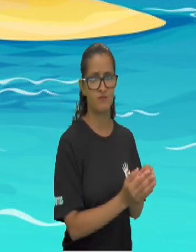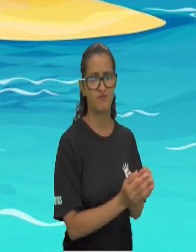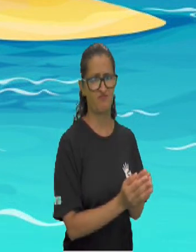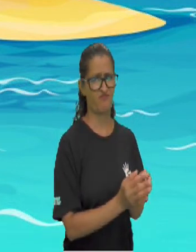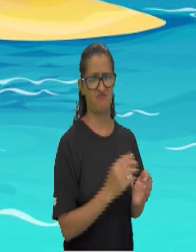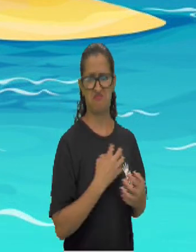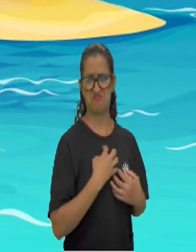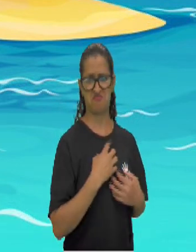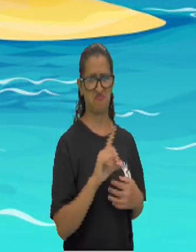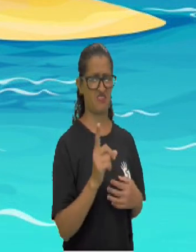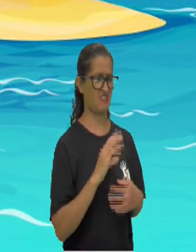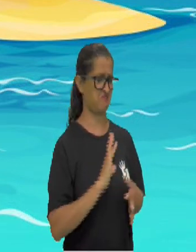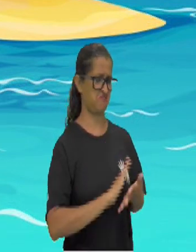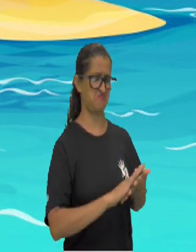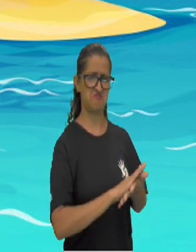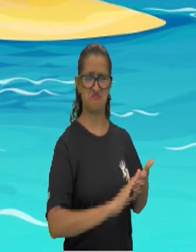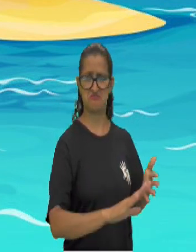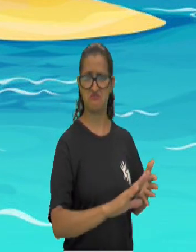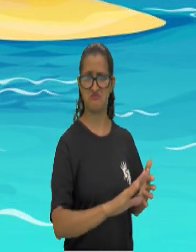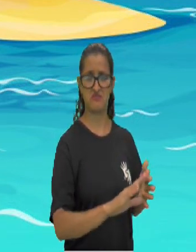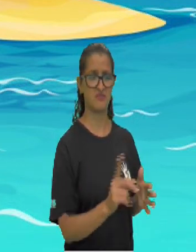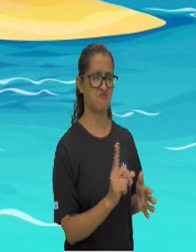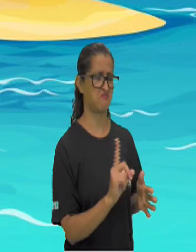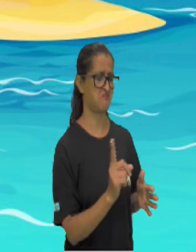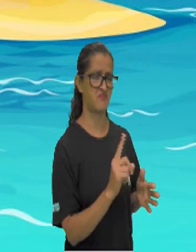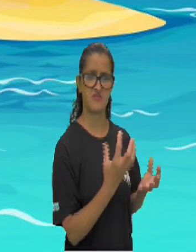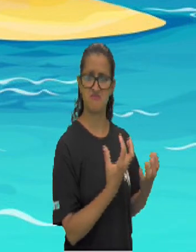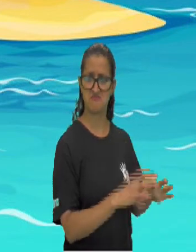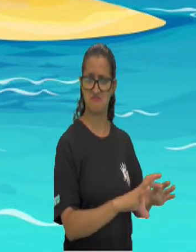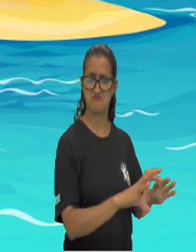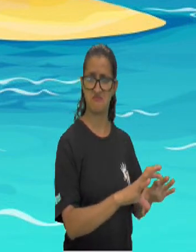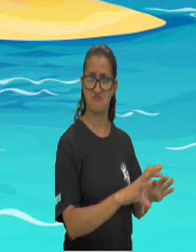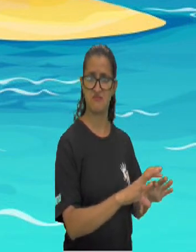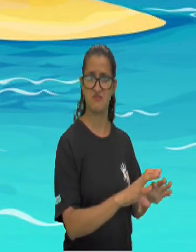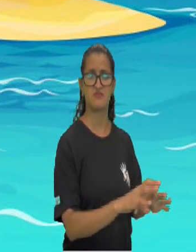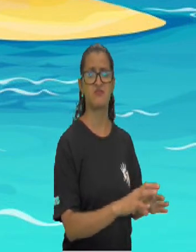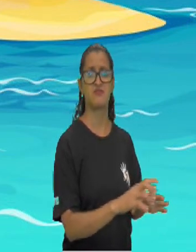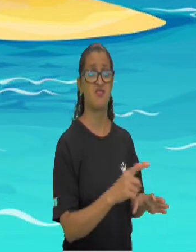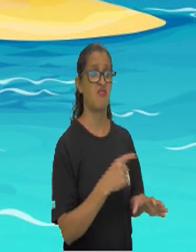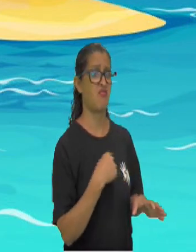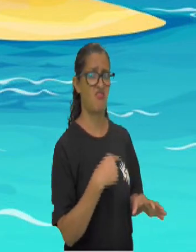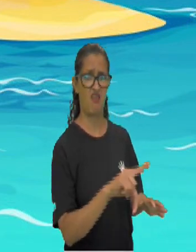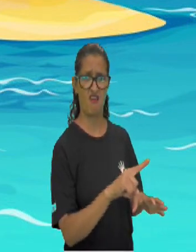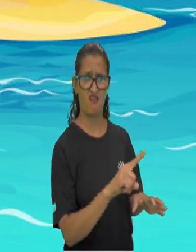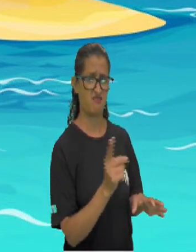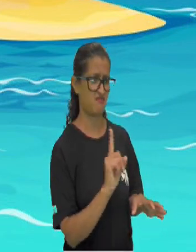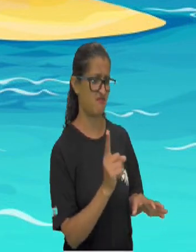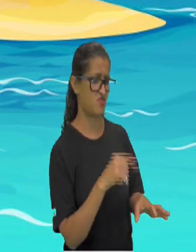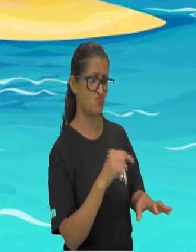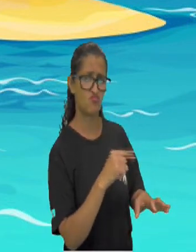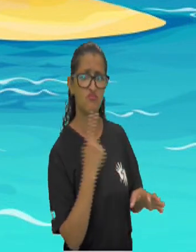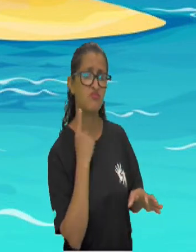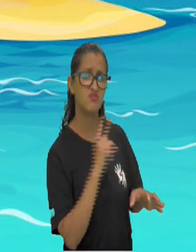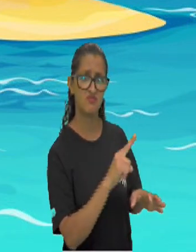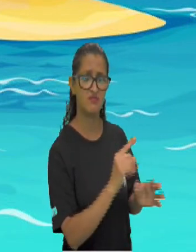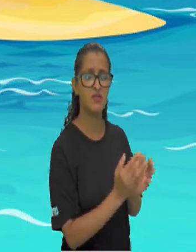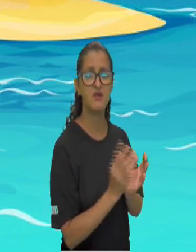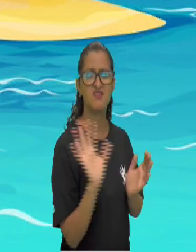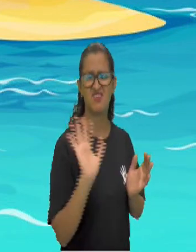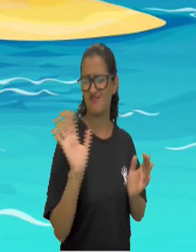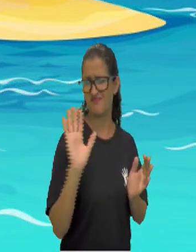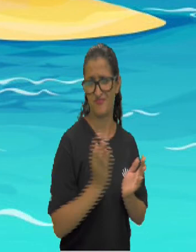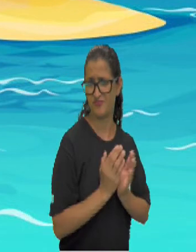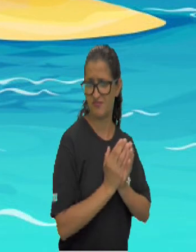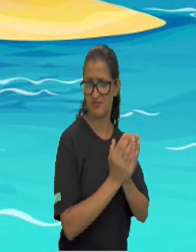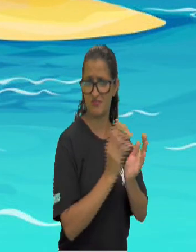muito. Não sinto porque eu jamais deixaria alguém me sujar. Tchau, amor, estou com